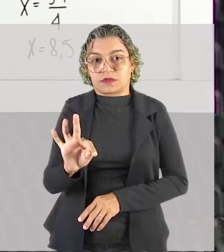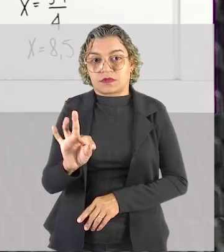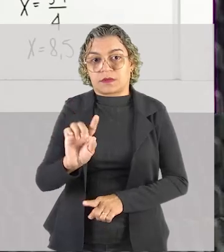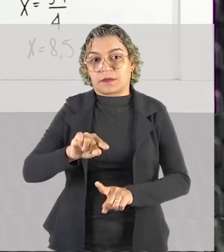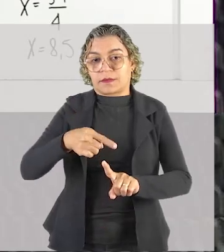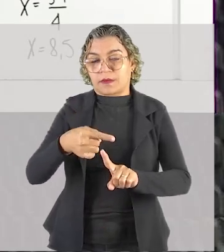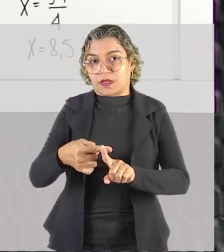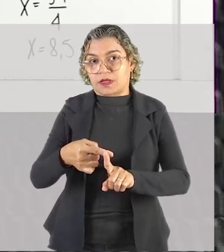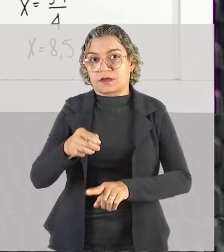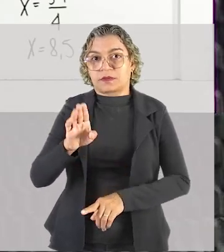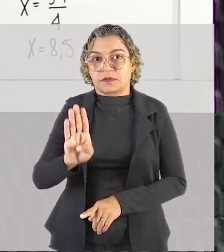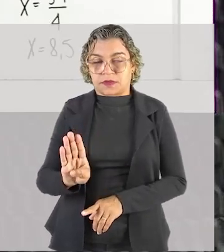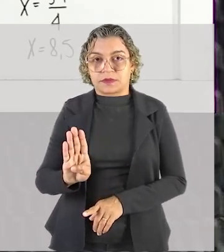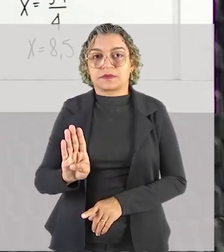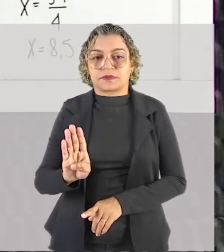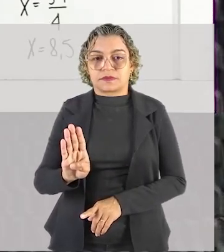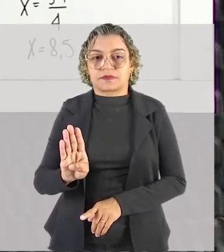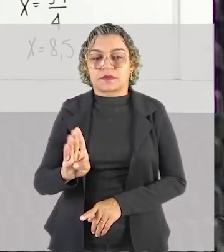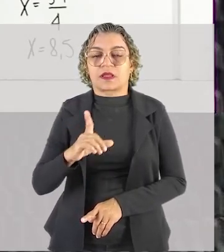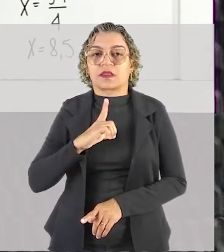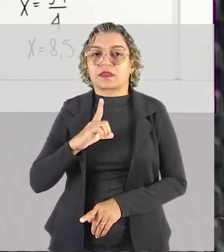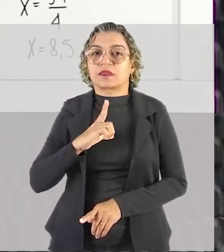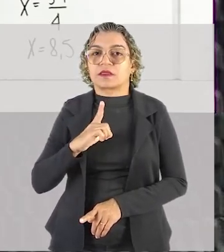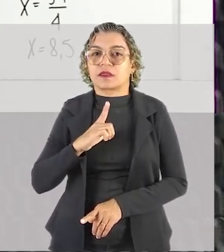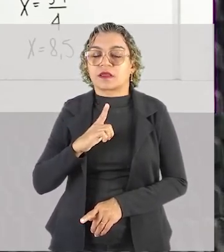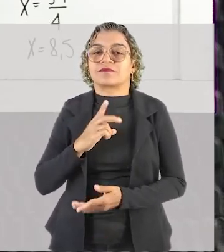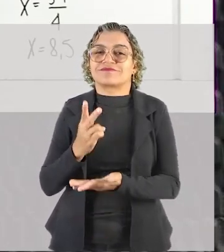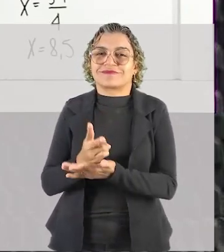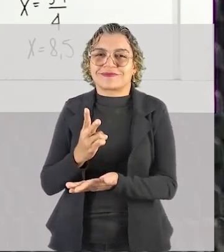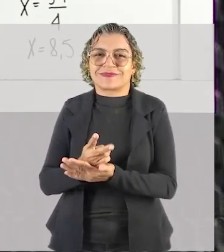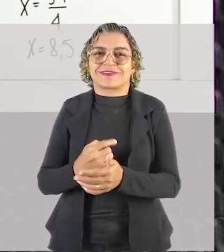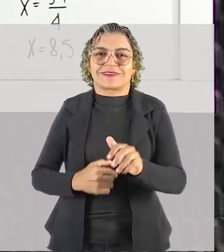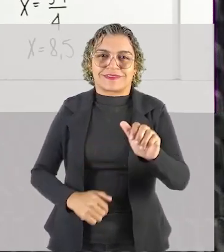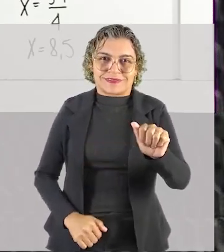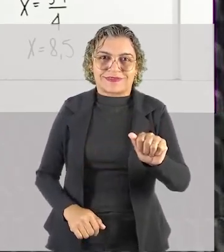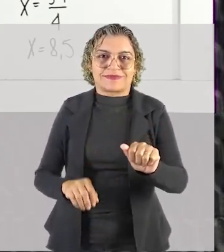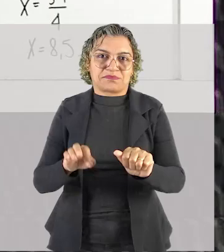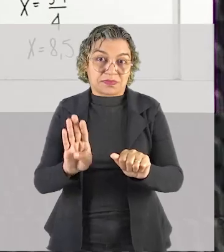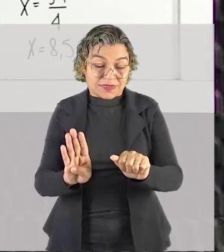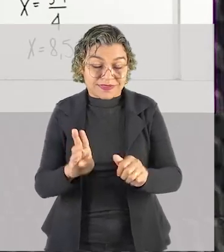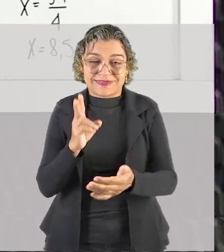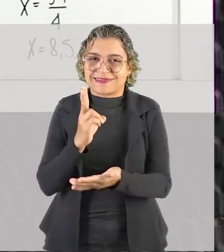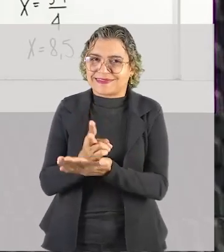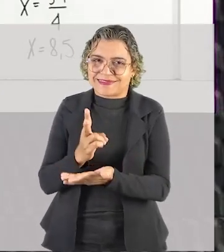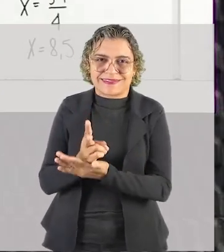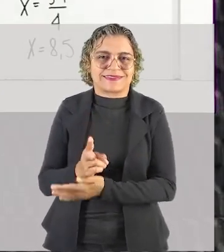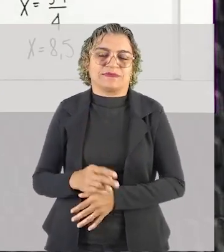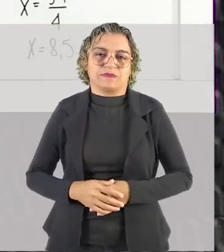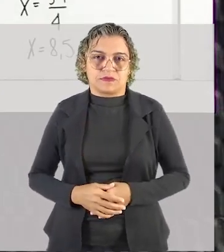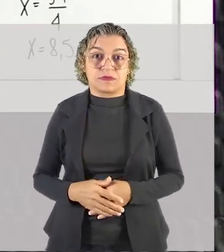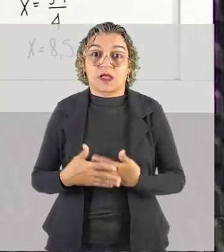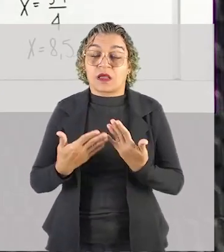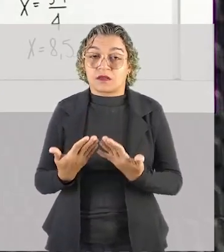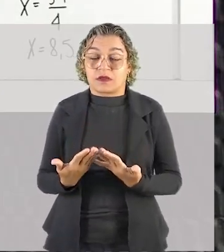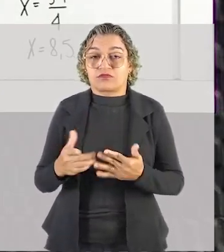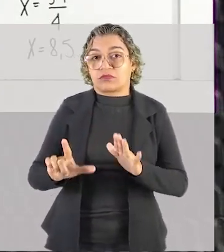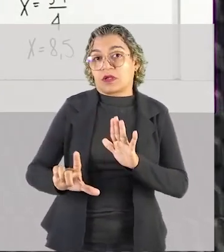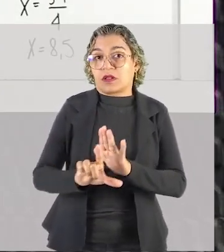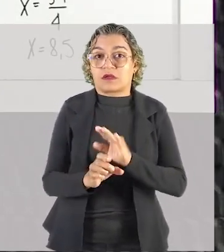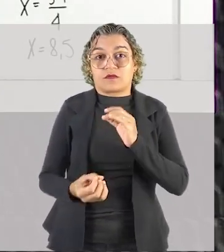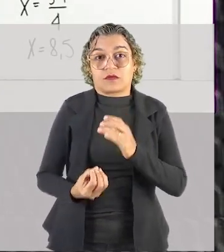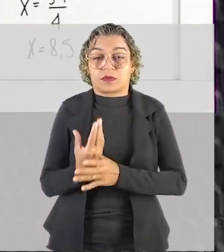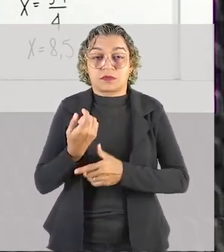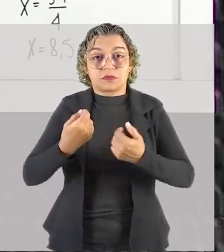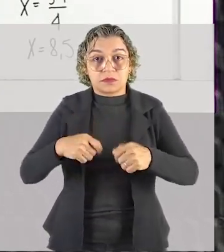Ó. De novo, nós temos aqui as constantes a e nas constantes b. Então, para montar a lei de formação,